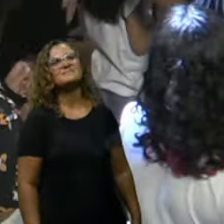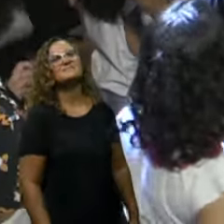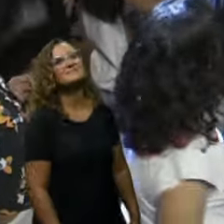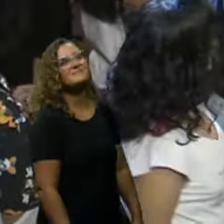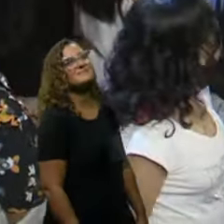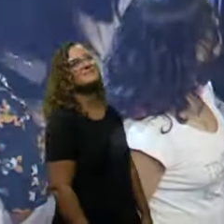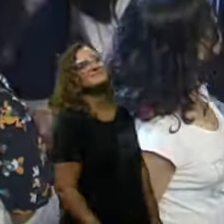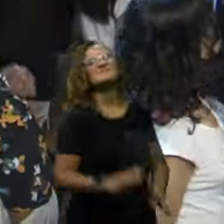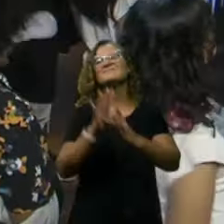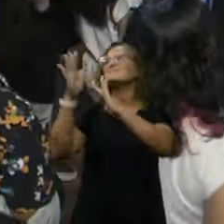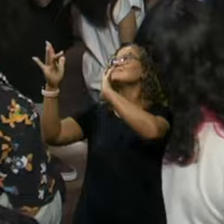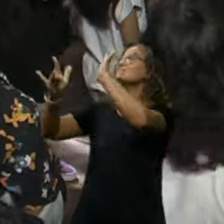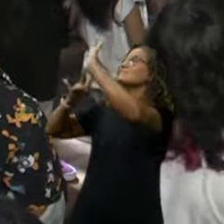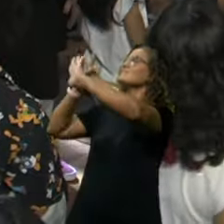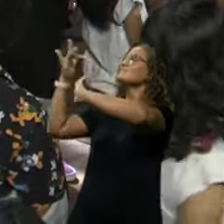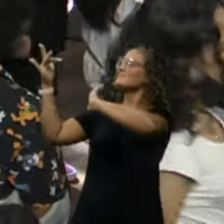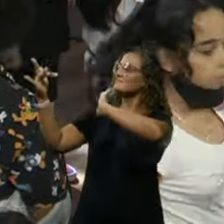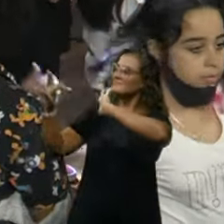que